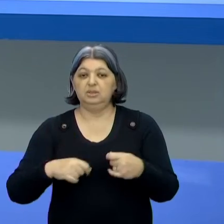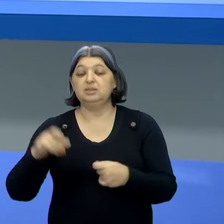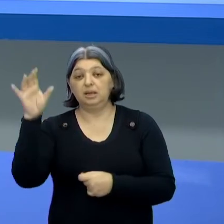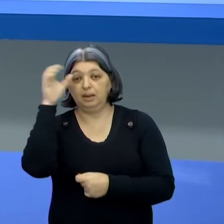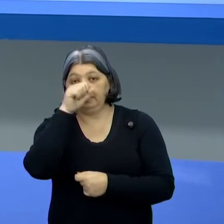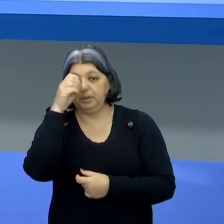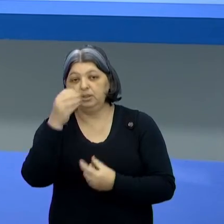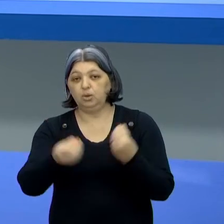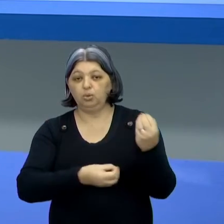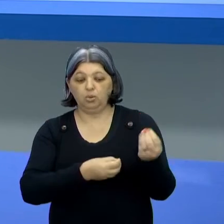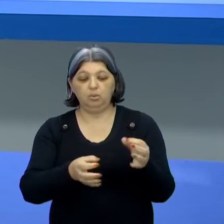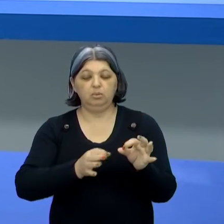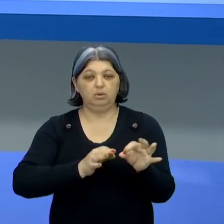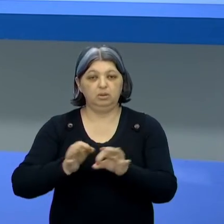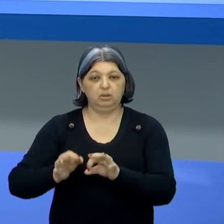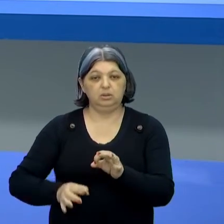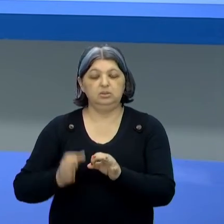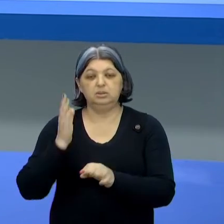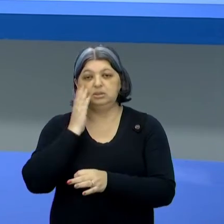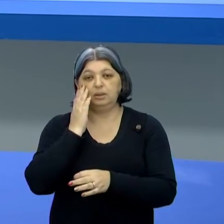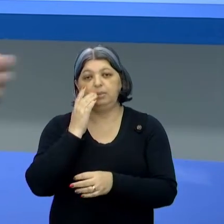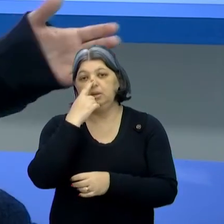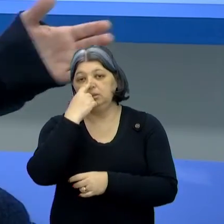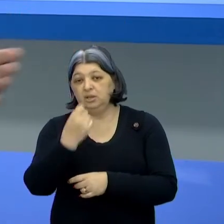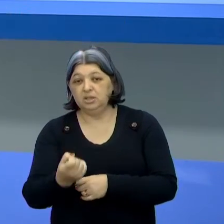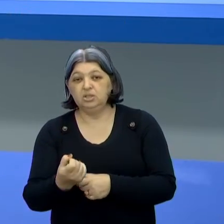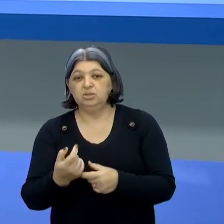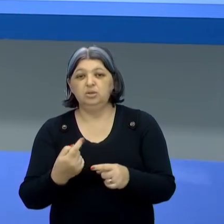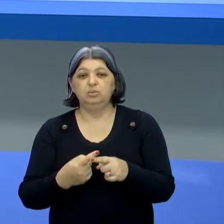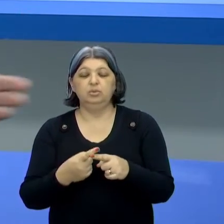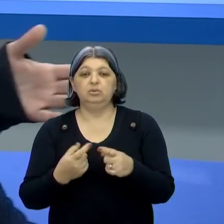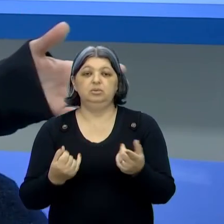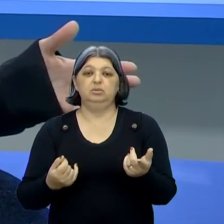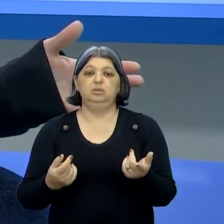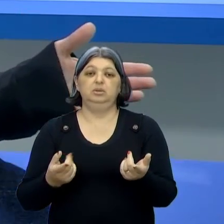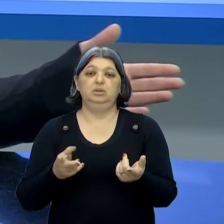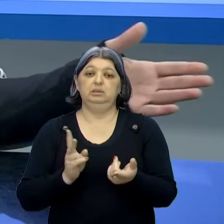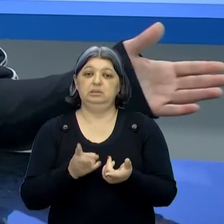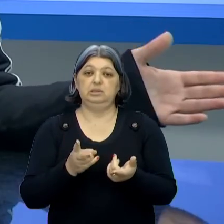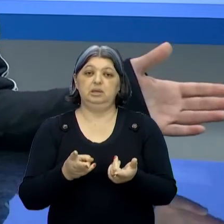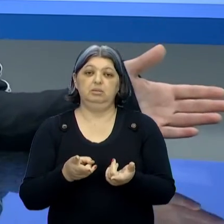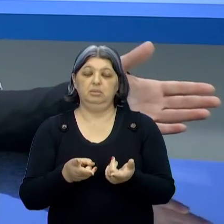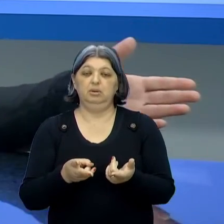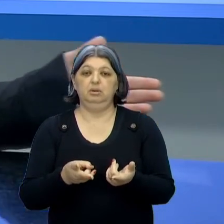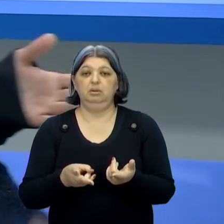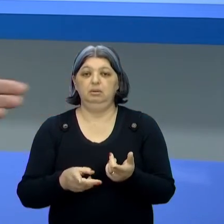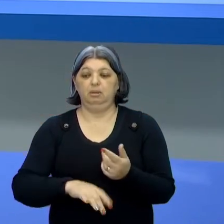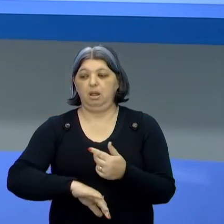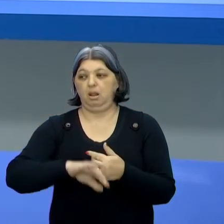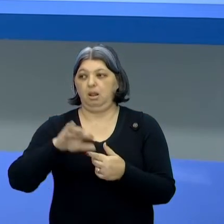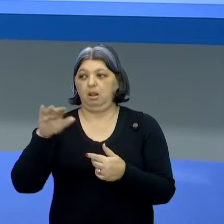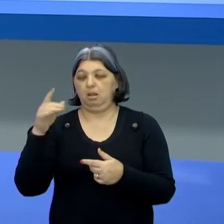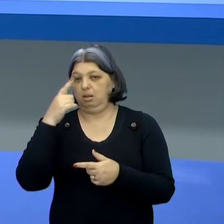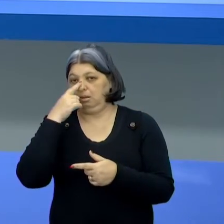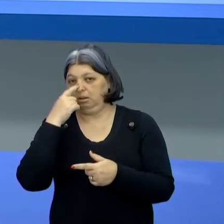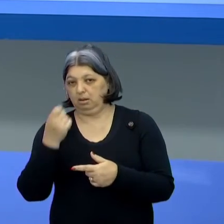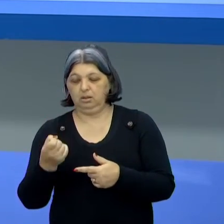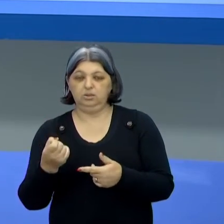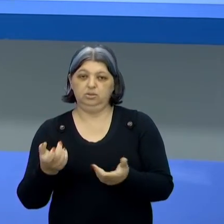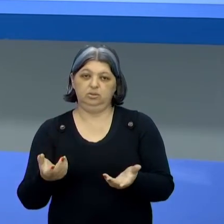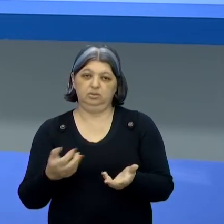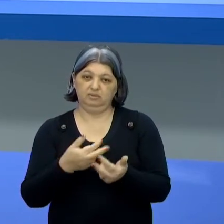gerenciar ali os resíduos que a gente produz, senão a gente vai viver numa montanha de lixo, né?